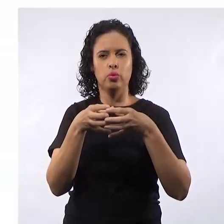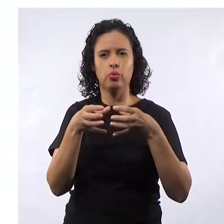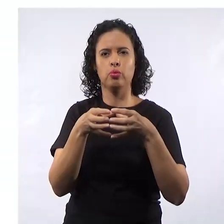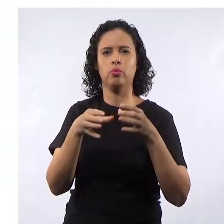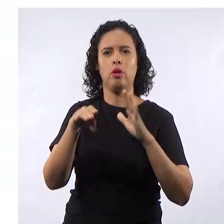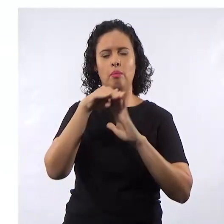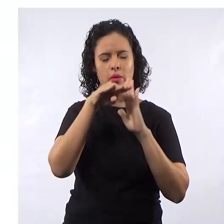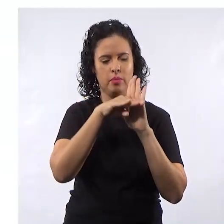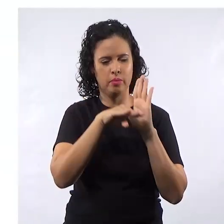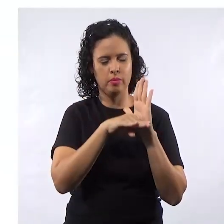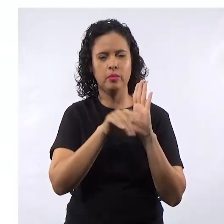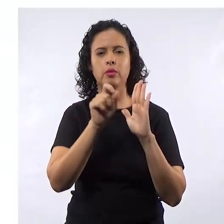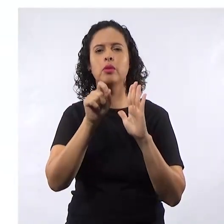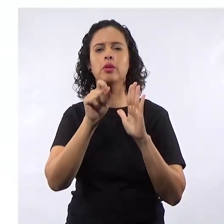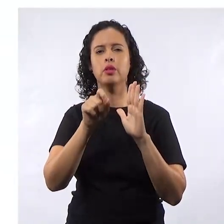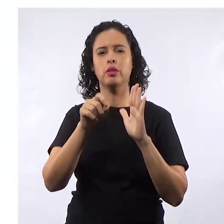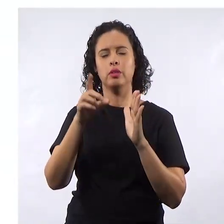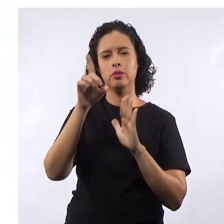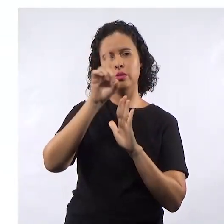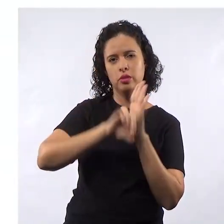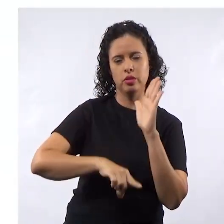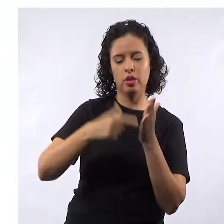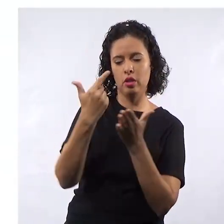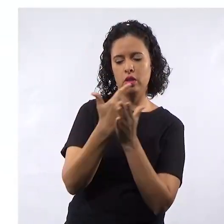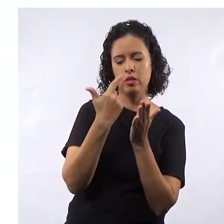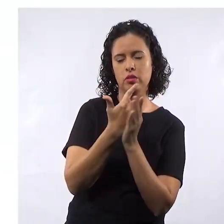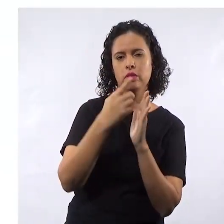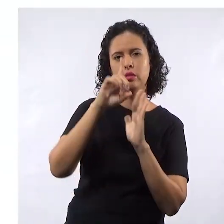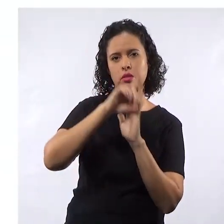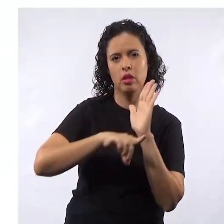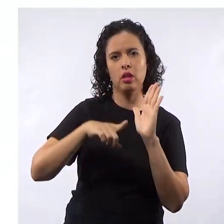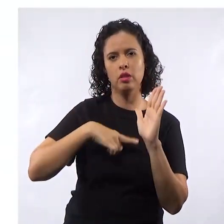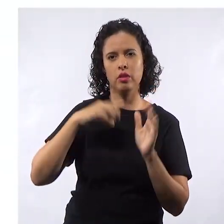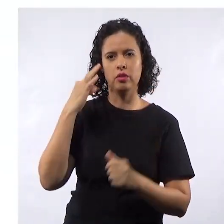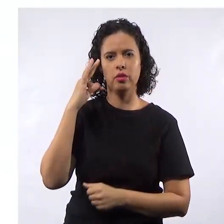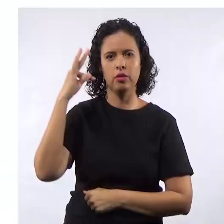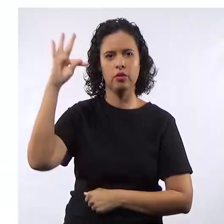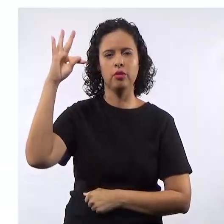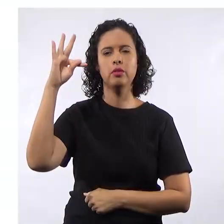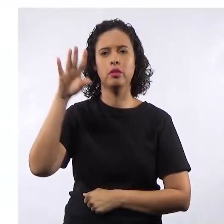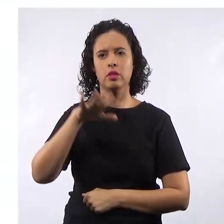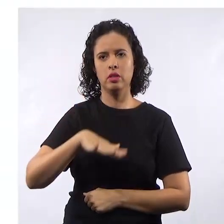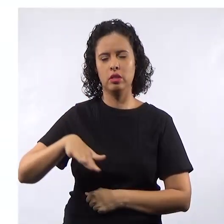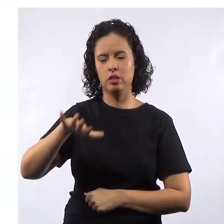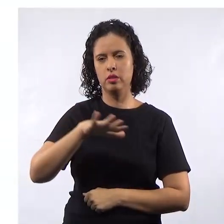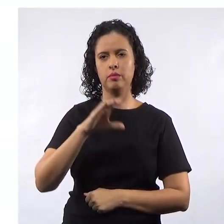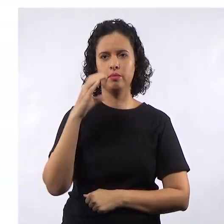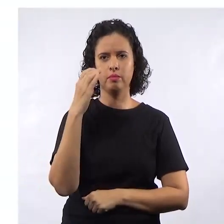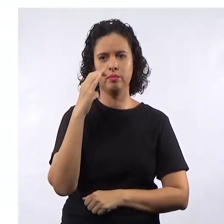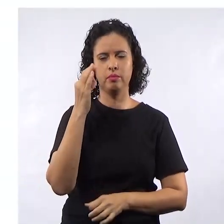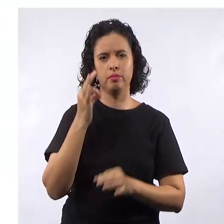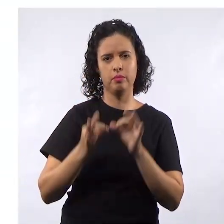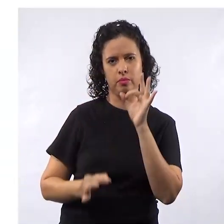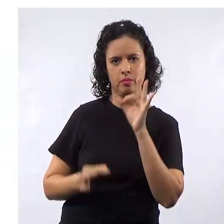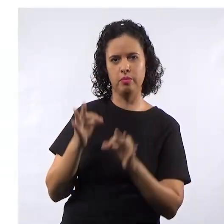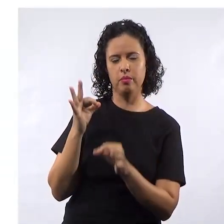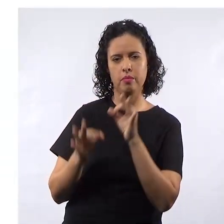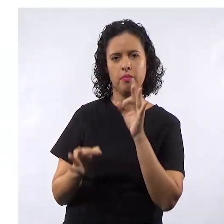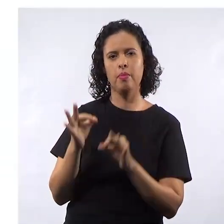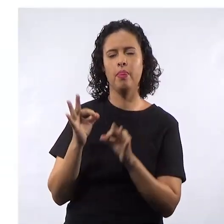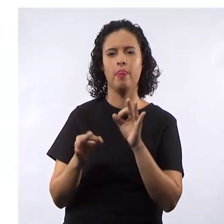que firmam teorias ou se fazem interpretações sobre a ciência jurídica, ou seja, são os livros, temos